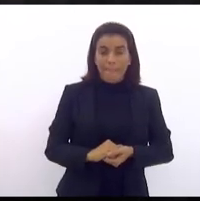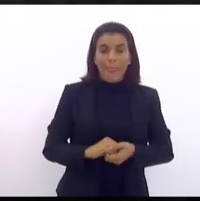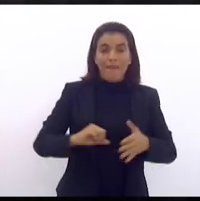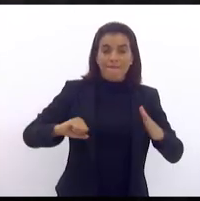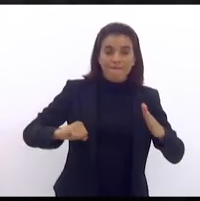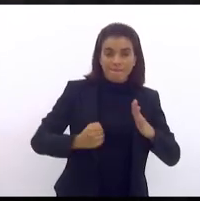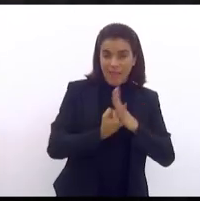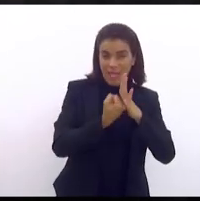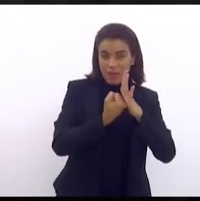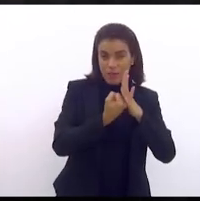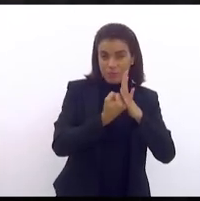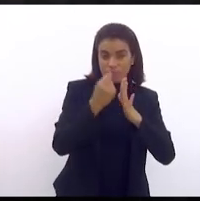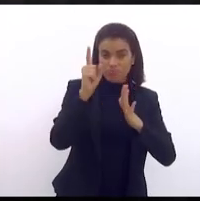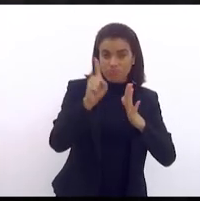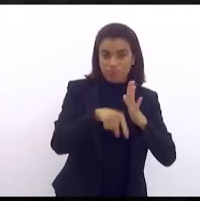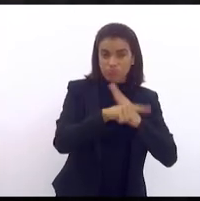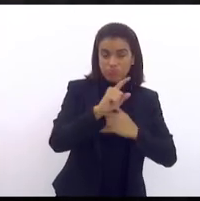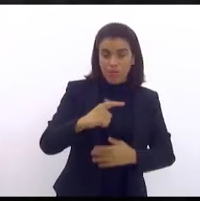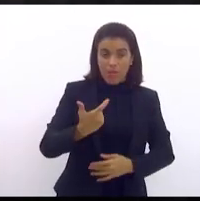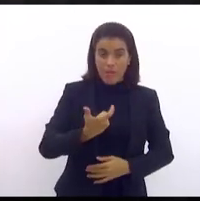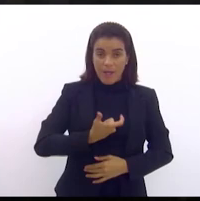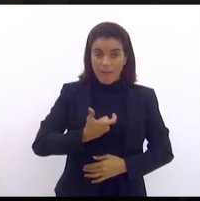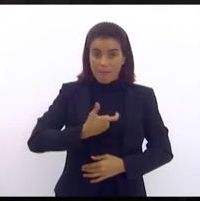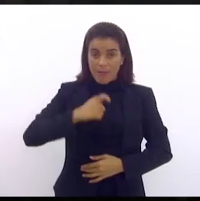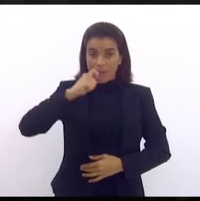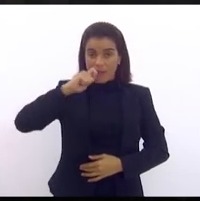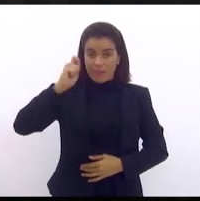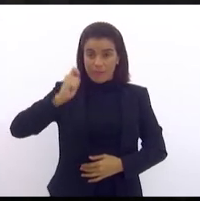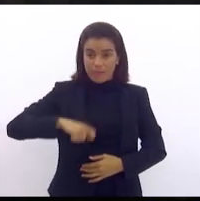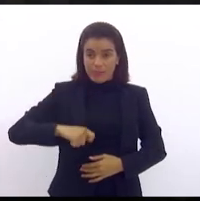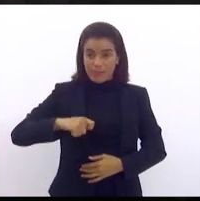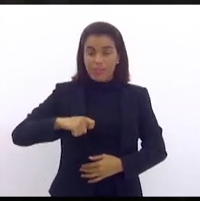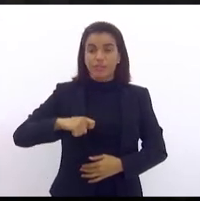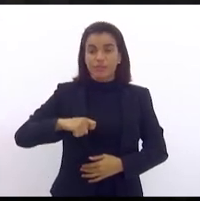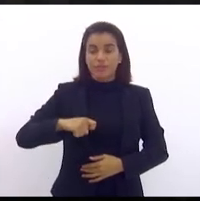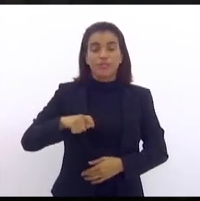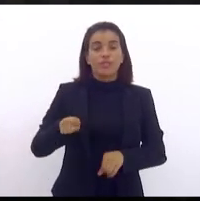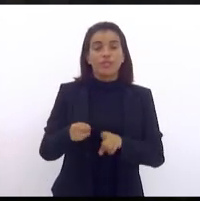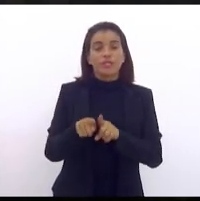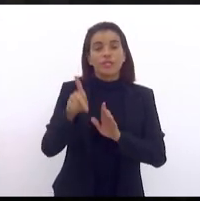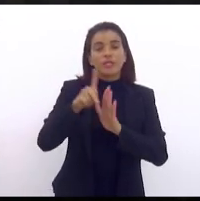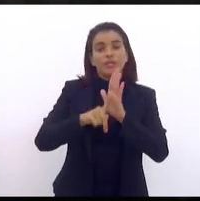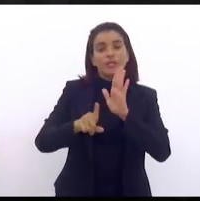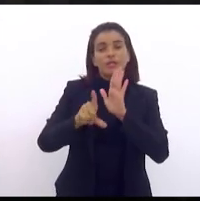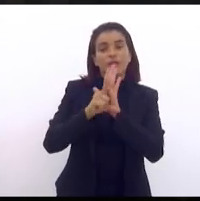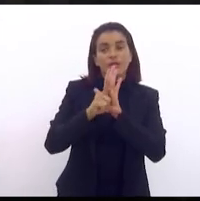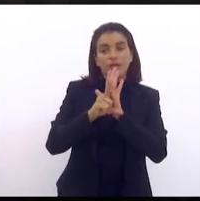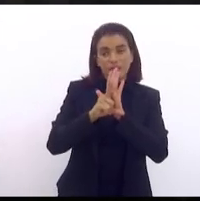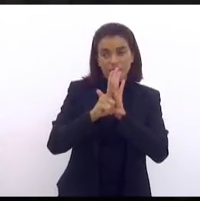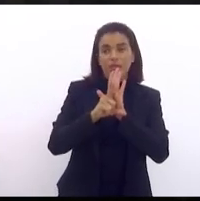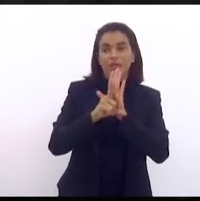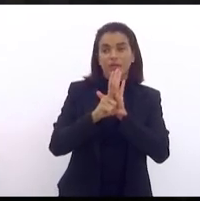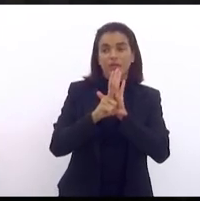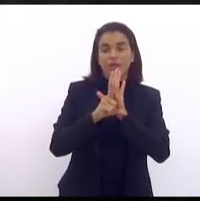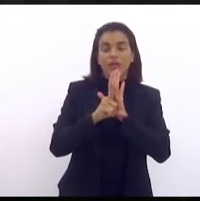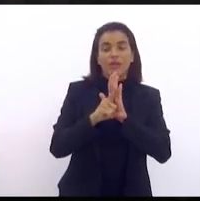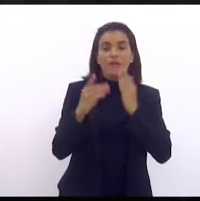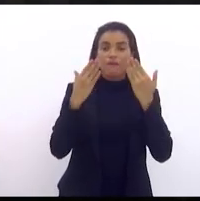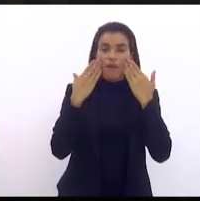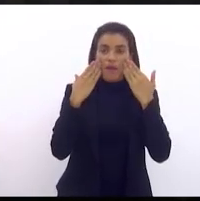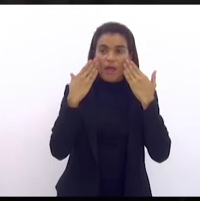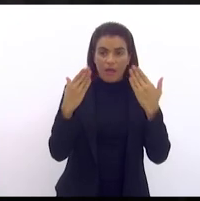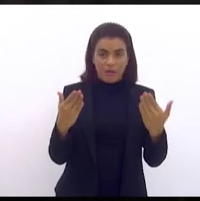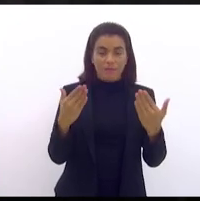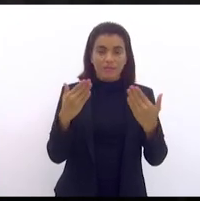vetos as medalhas Tiradentes e os projetos de leis que foram apresentados